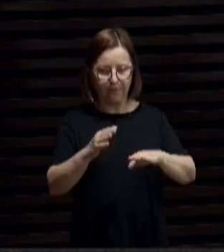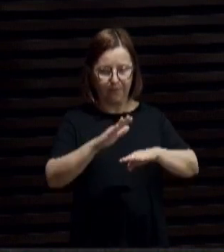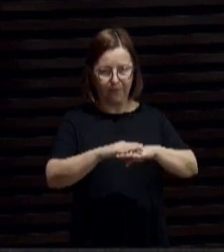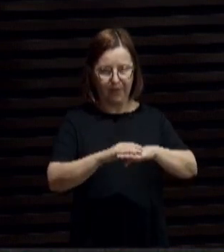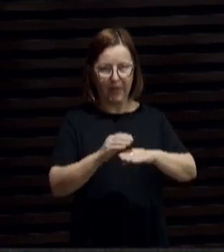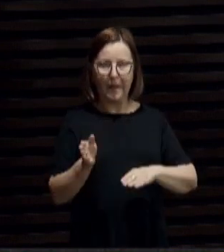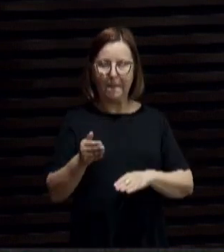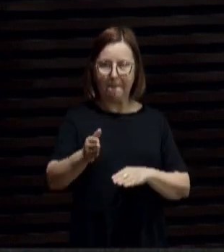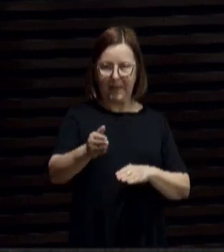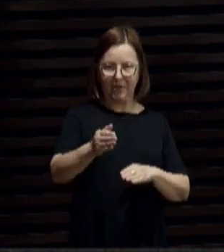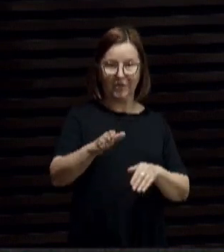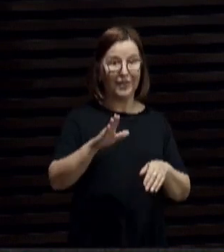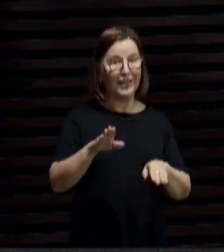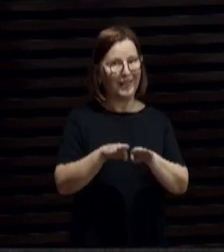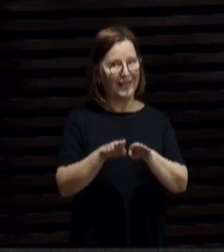havia também pão.